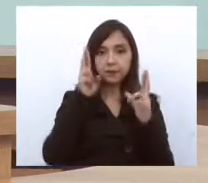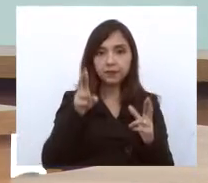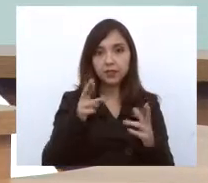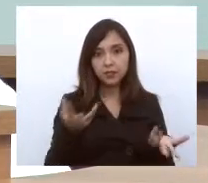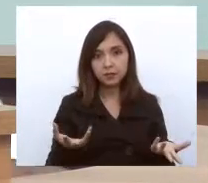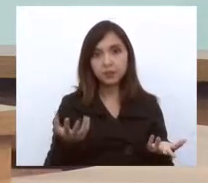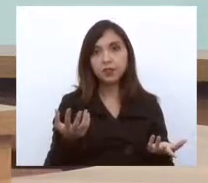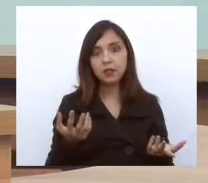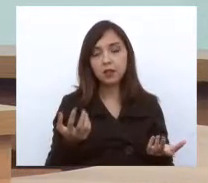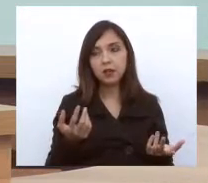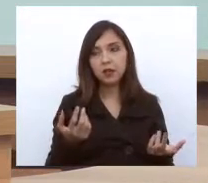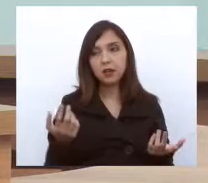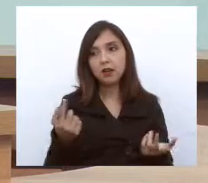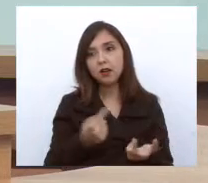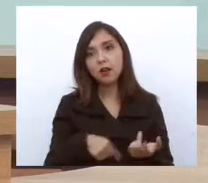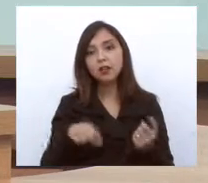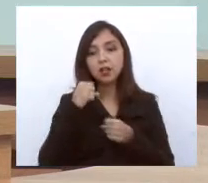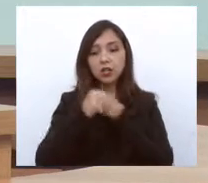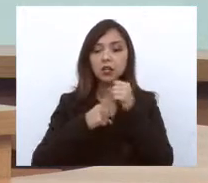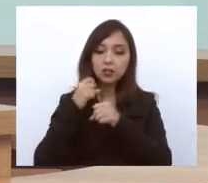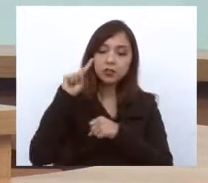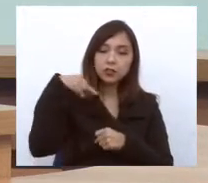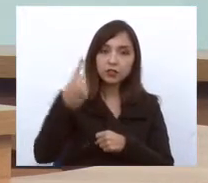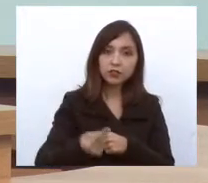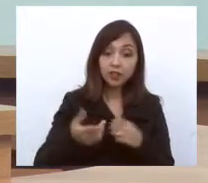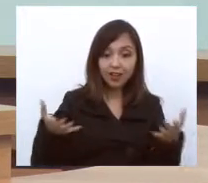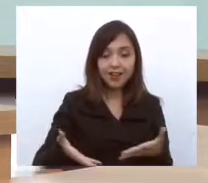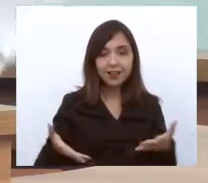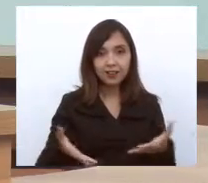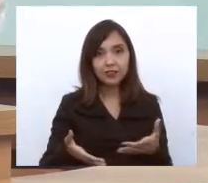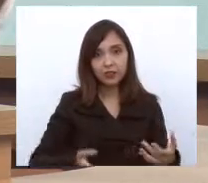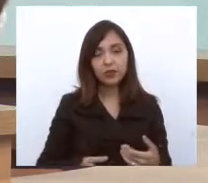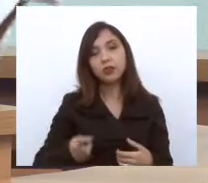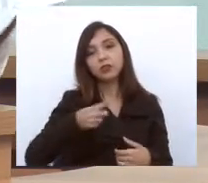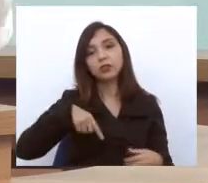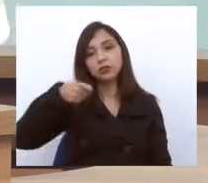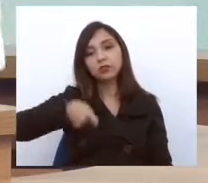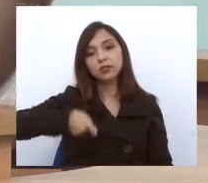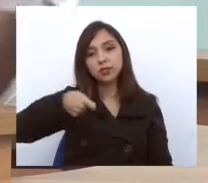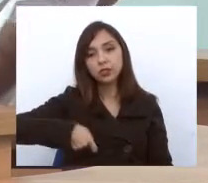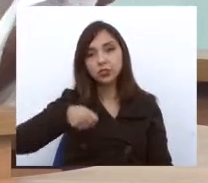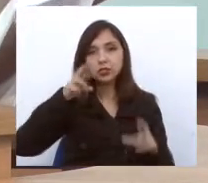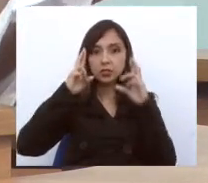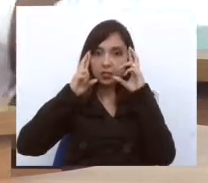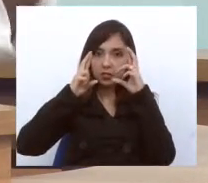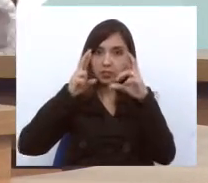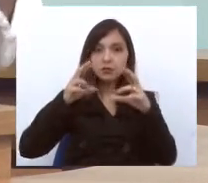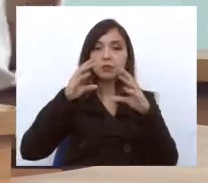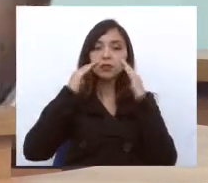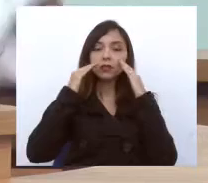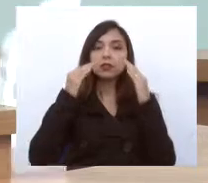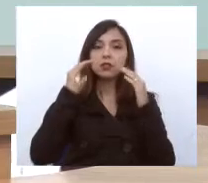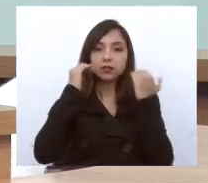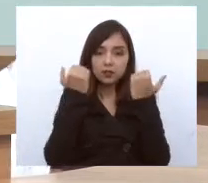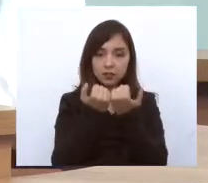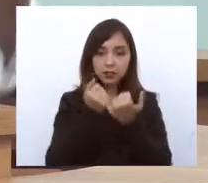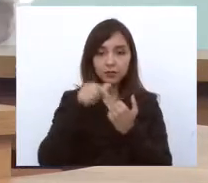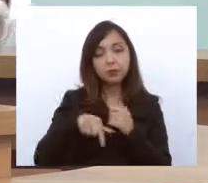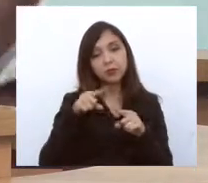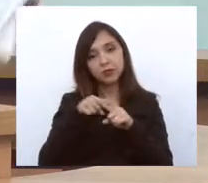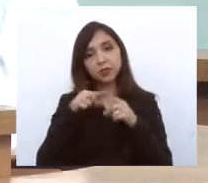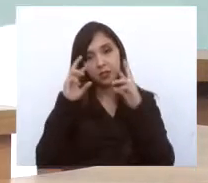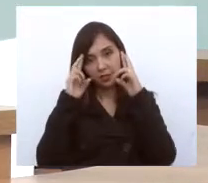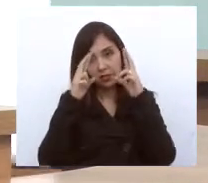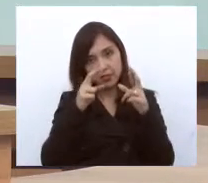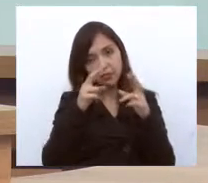E não pode ser a partir do ano que vem, não. Tem que ser a partir de já. E nós temos que exigir que ele respeite a Câmara Municipal, porque nós respeitamos o Executivo.